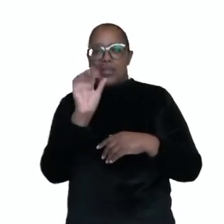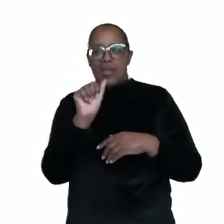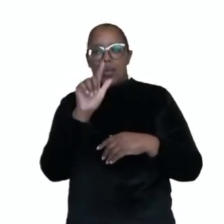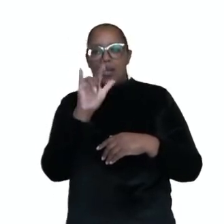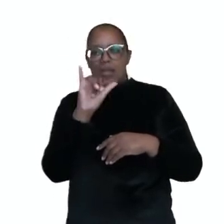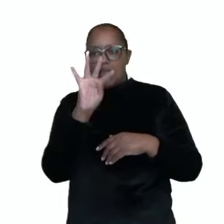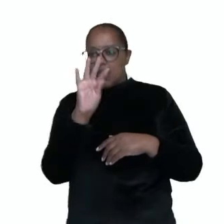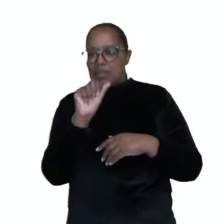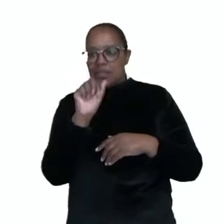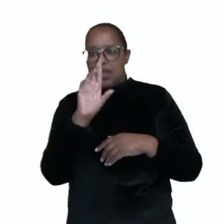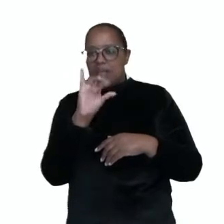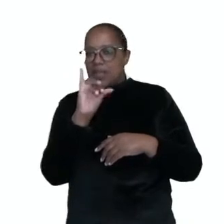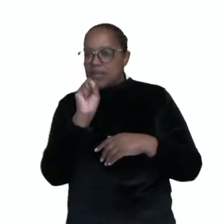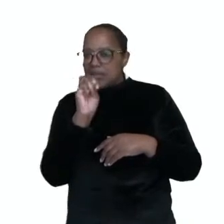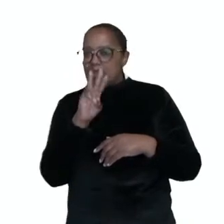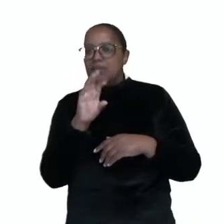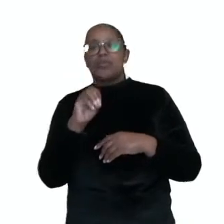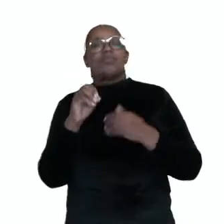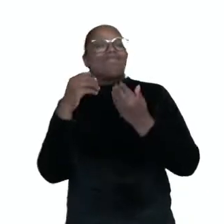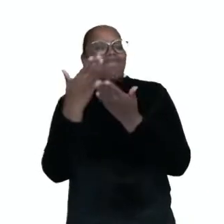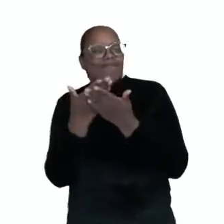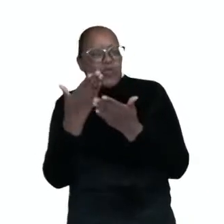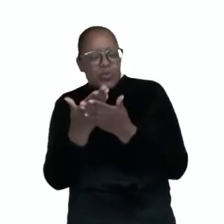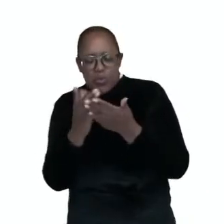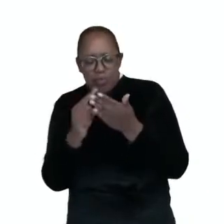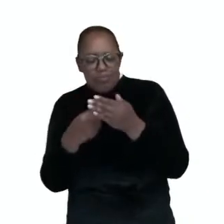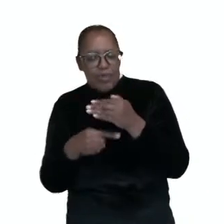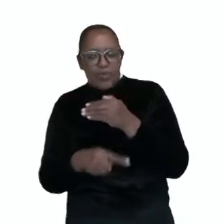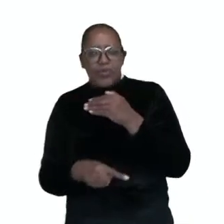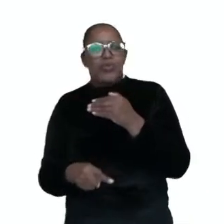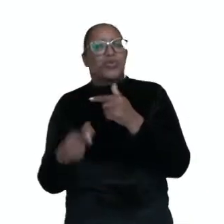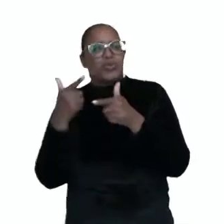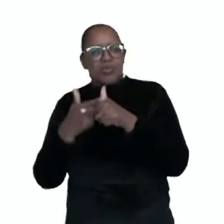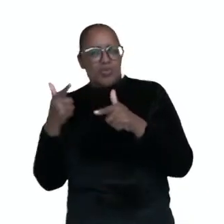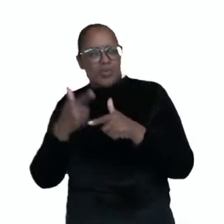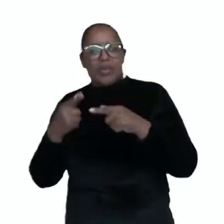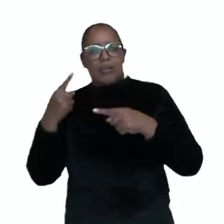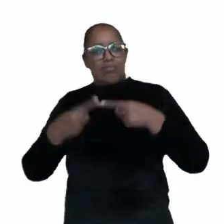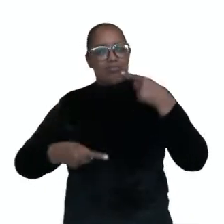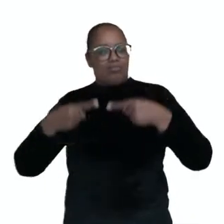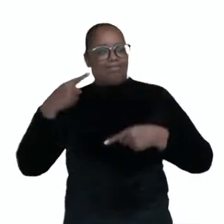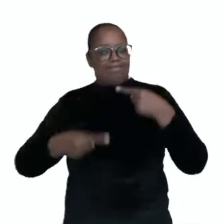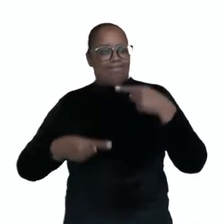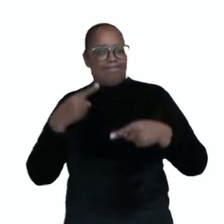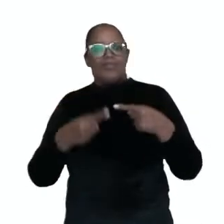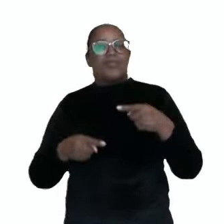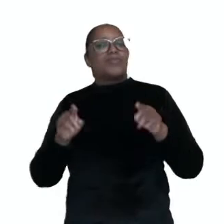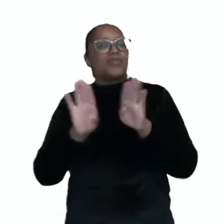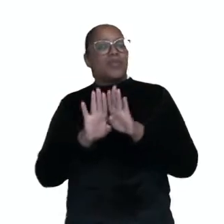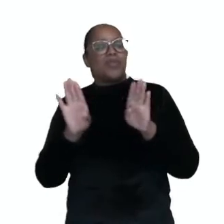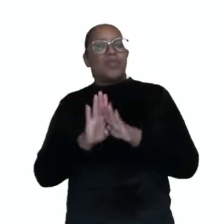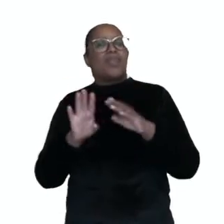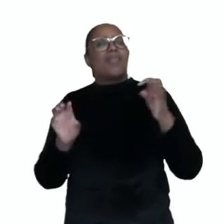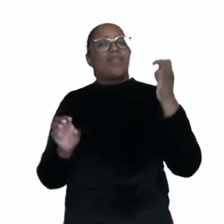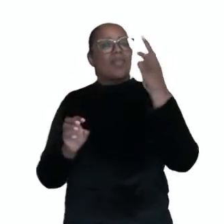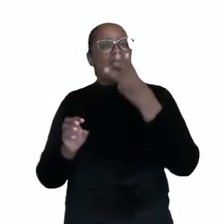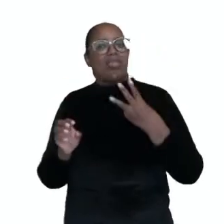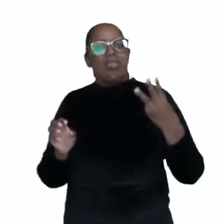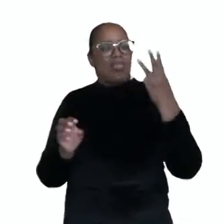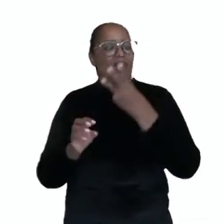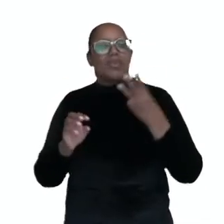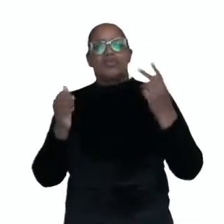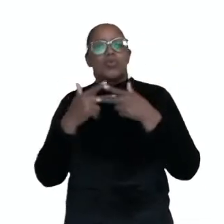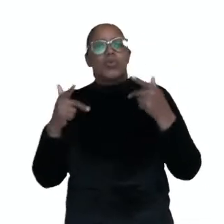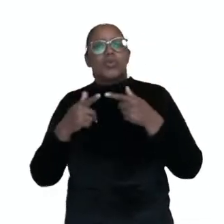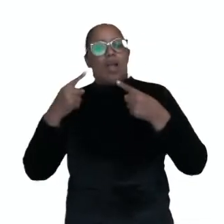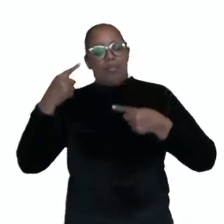além de estudar minuciosamente as causas políticas que levaram a ele, né? Assim, definiu três regimes políticos